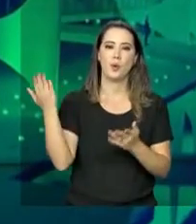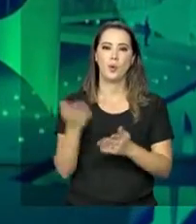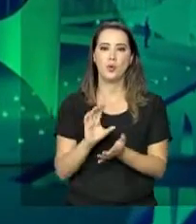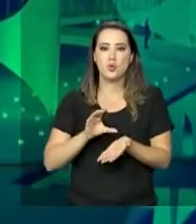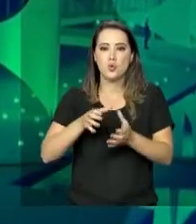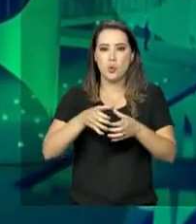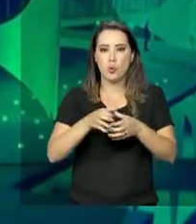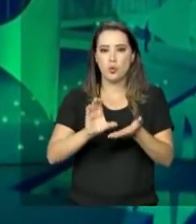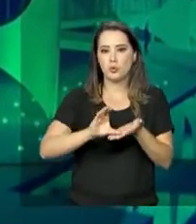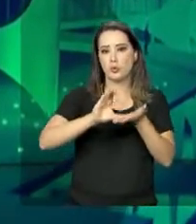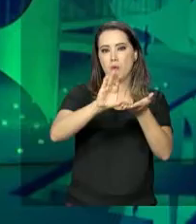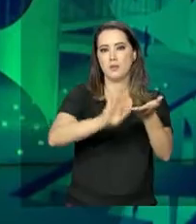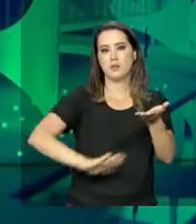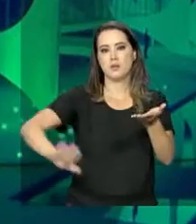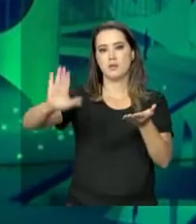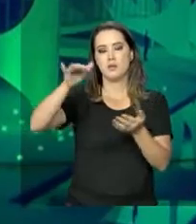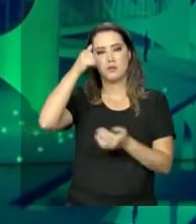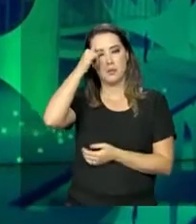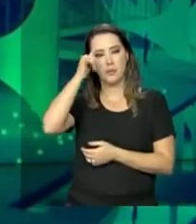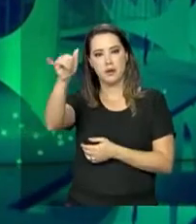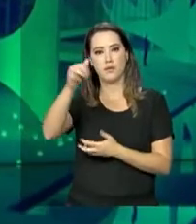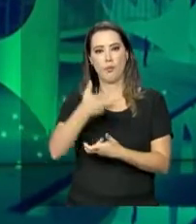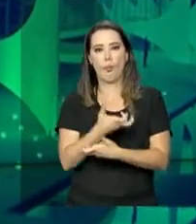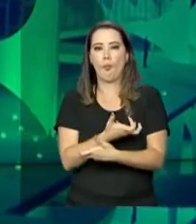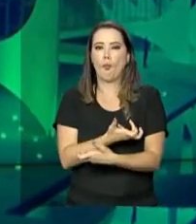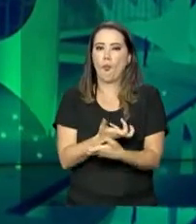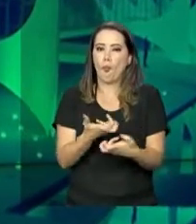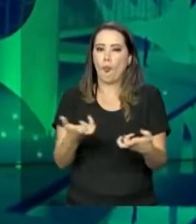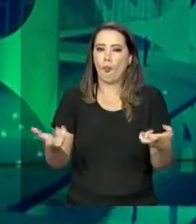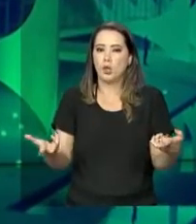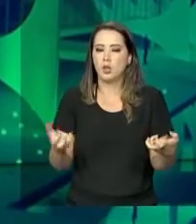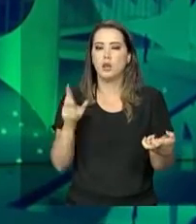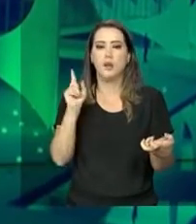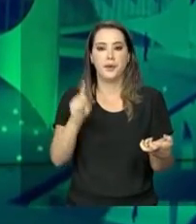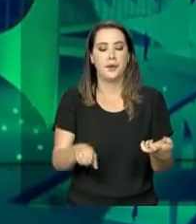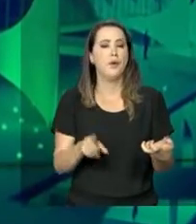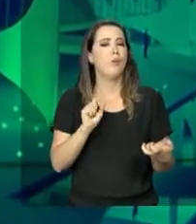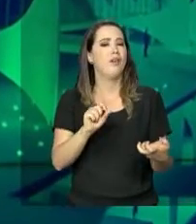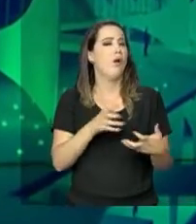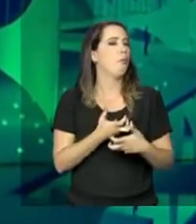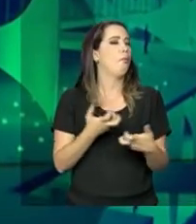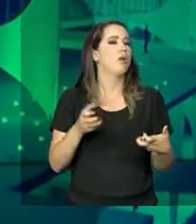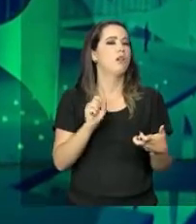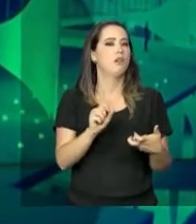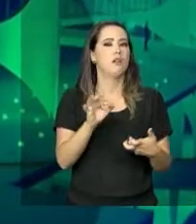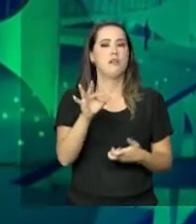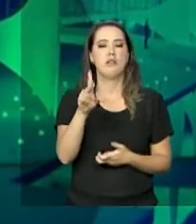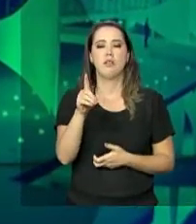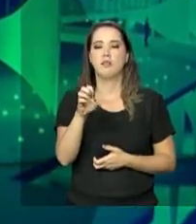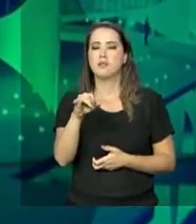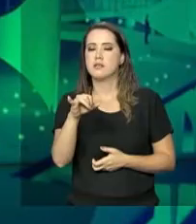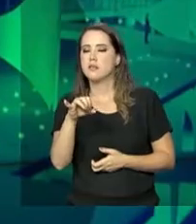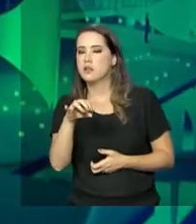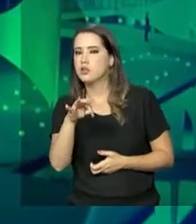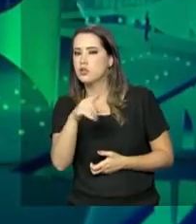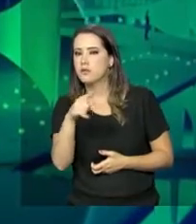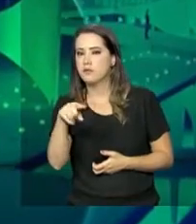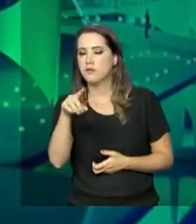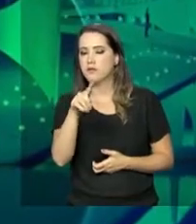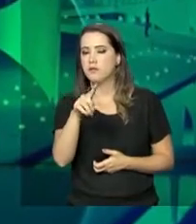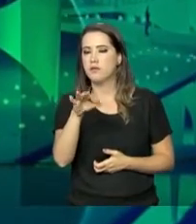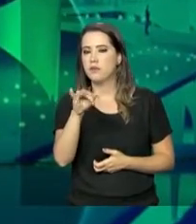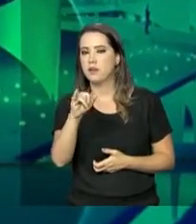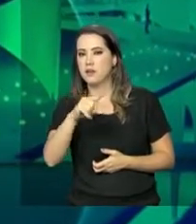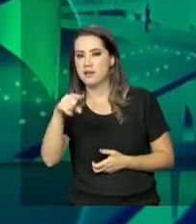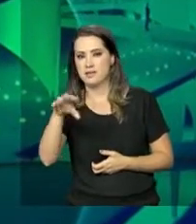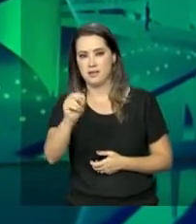hoje a comissão nacional de combate à desertificação a desertificação é um fenômeno que ocorre quando há diminuição da umidade em